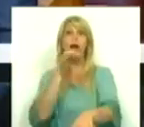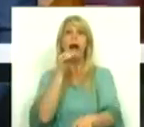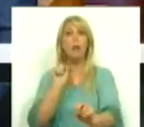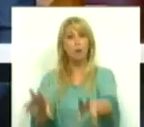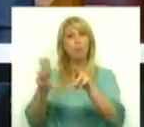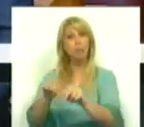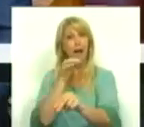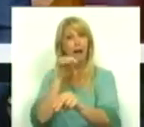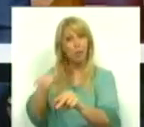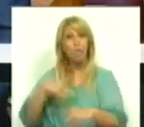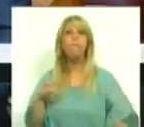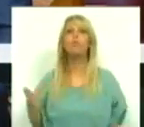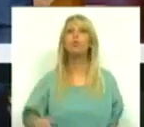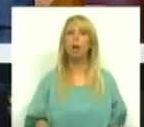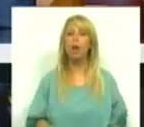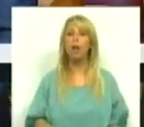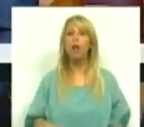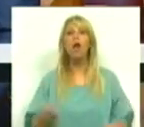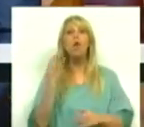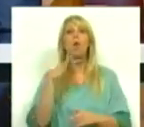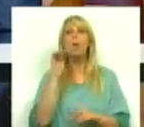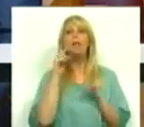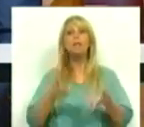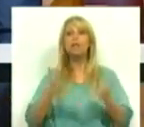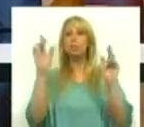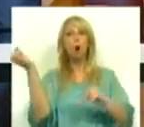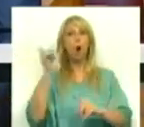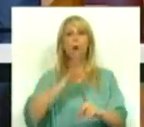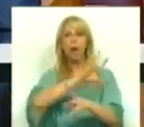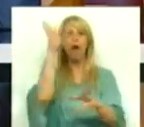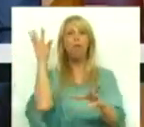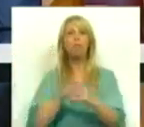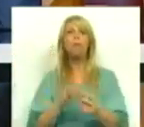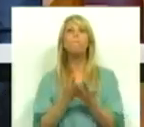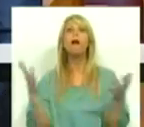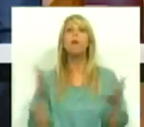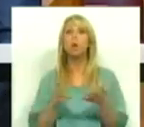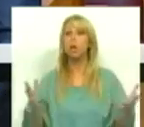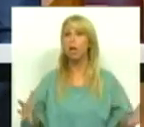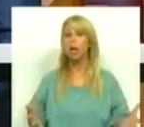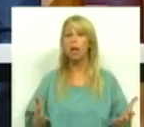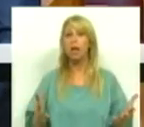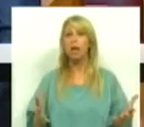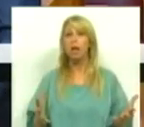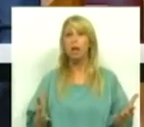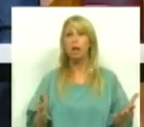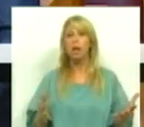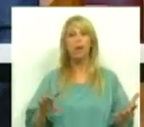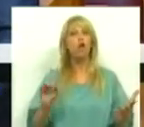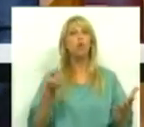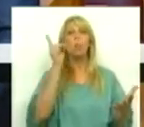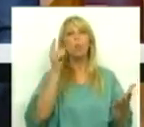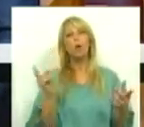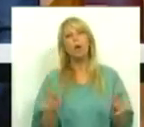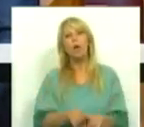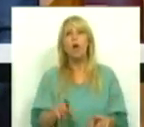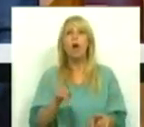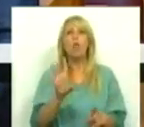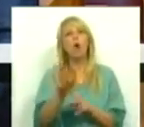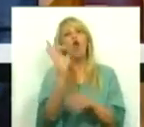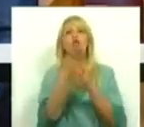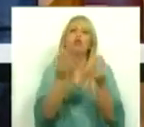Portugal? O Partido Socialista está ou não disponível para se associar a esta maioria na obtenção de soluções que eliminem